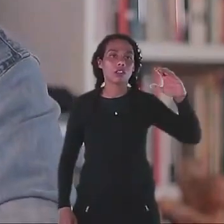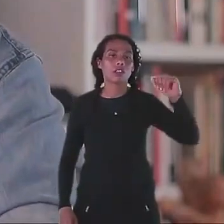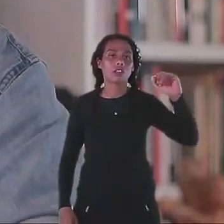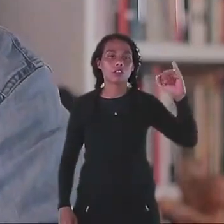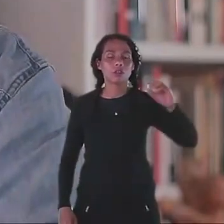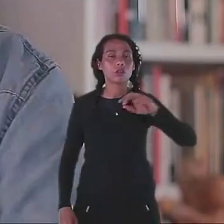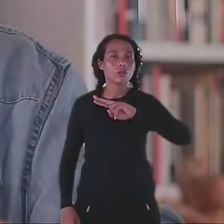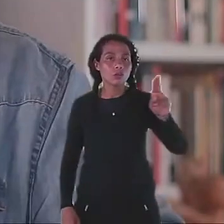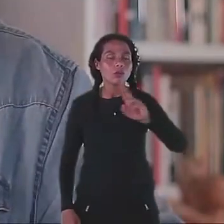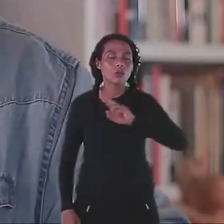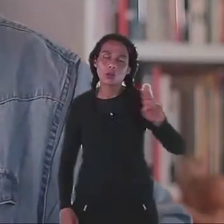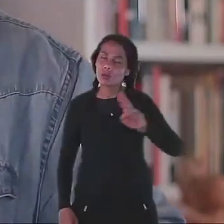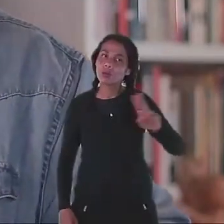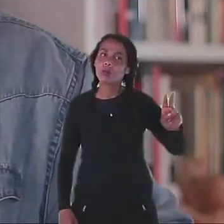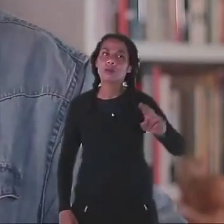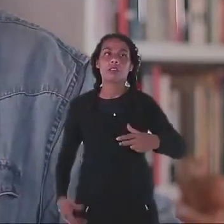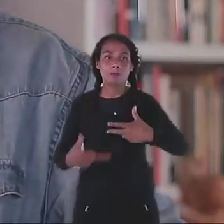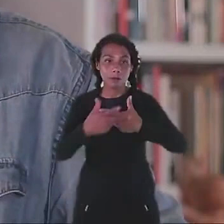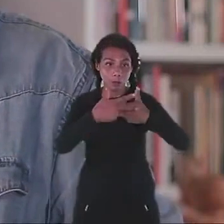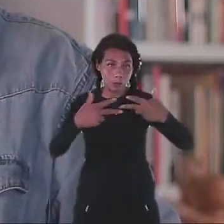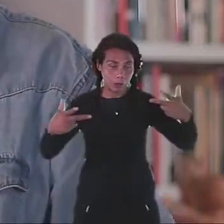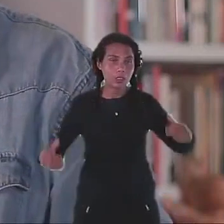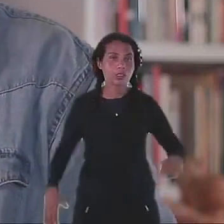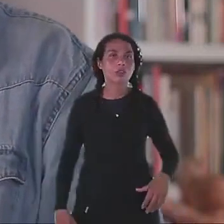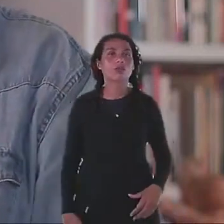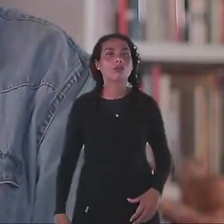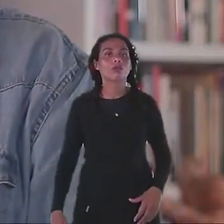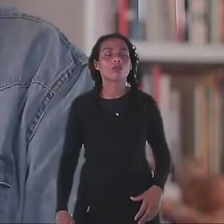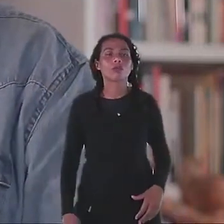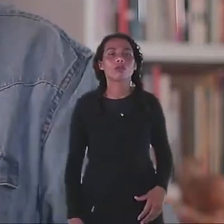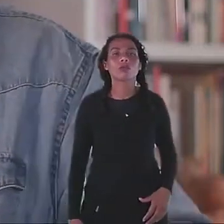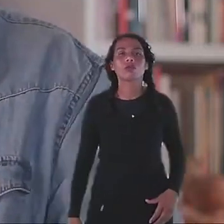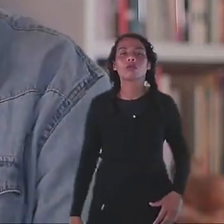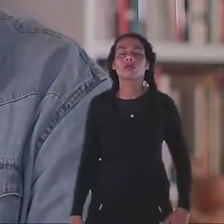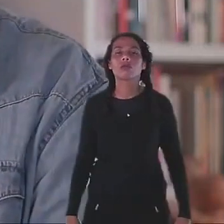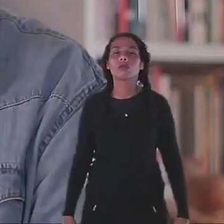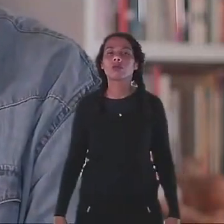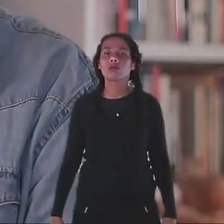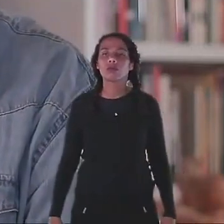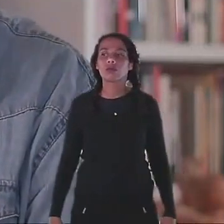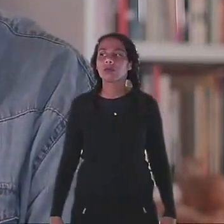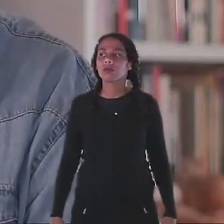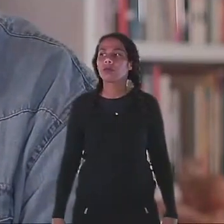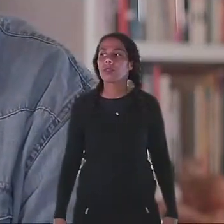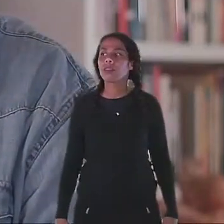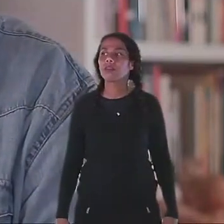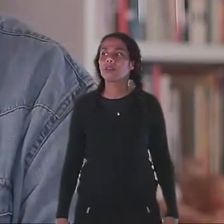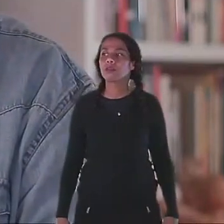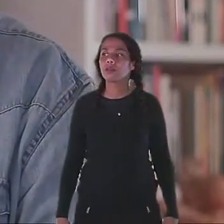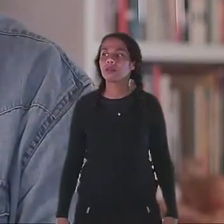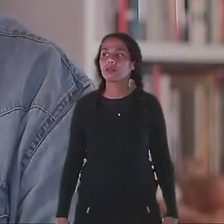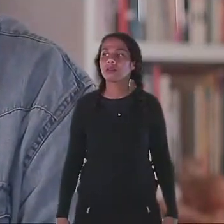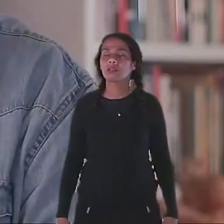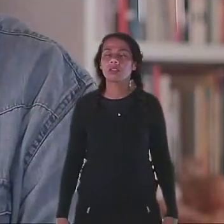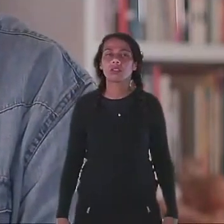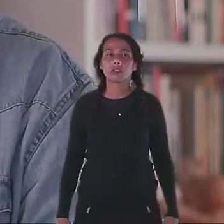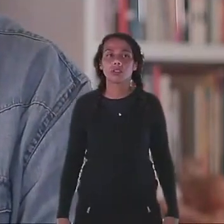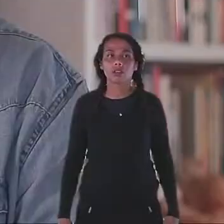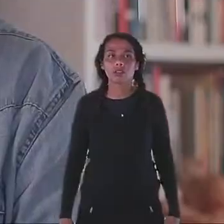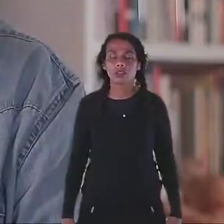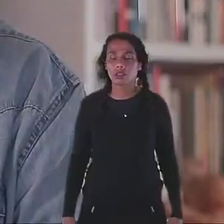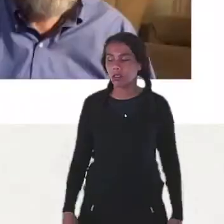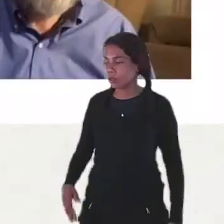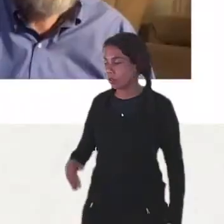Peraí, Dorrite eu vou ter que pôr roupa direito, arrumar minha roupa. Peraí um pouquinho. O Miguel Nicoledes,